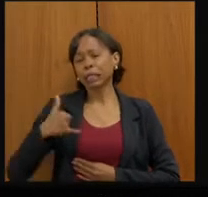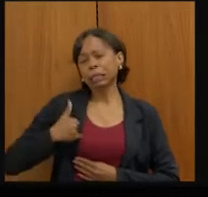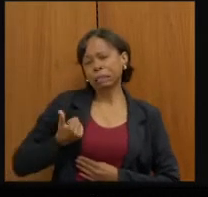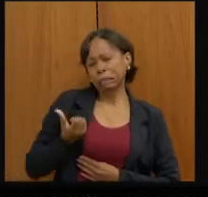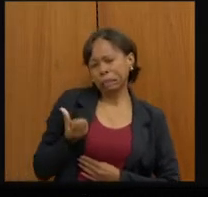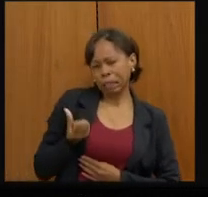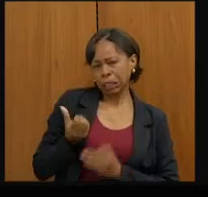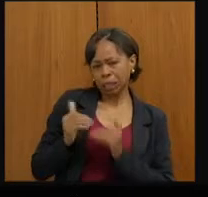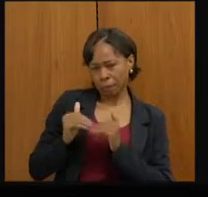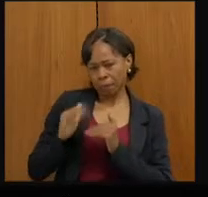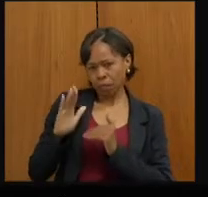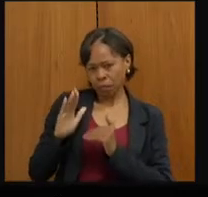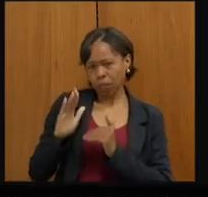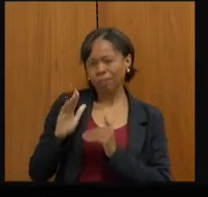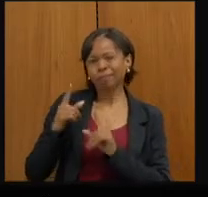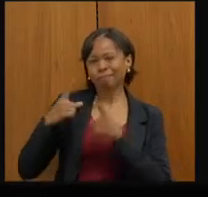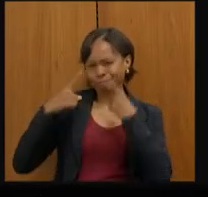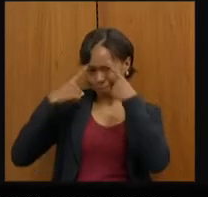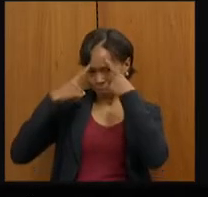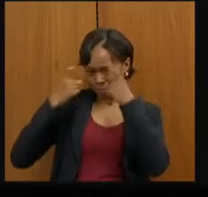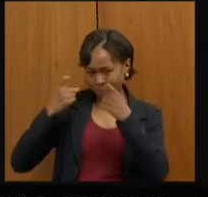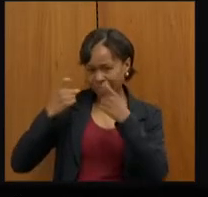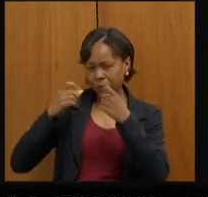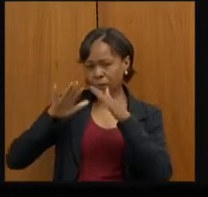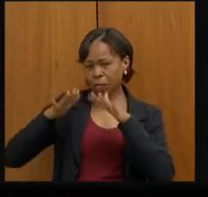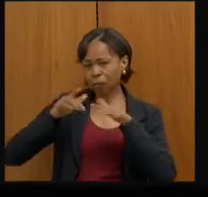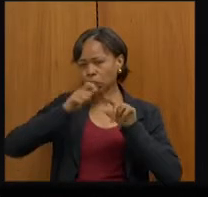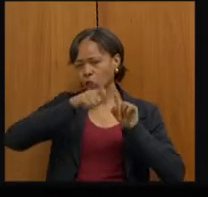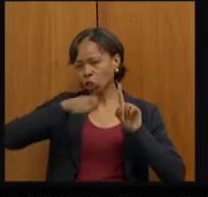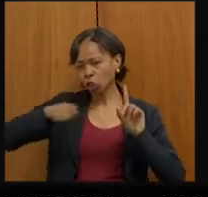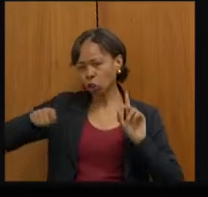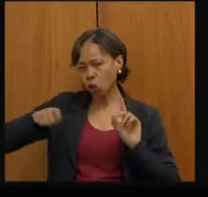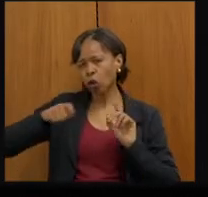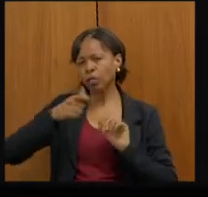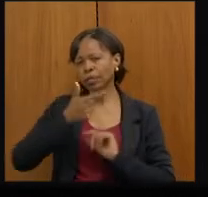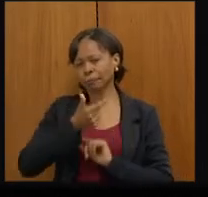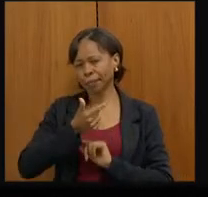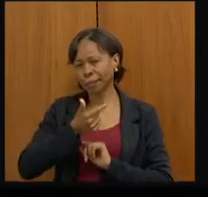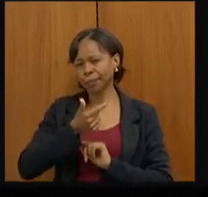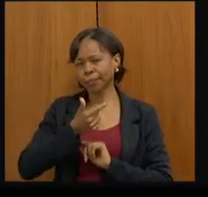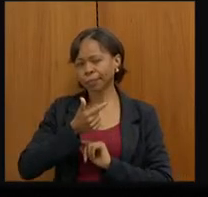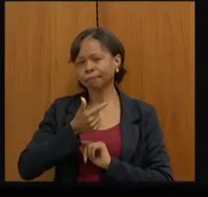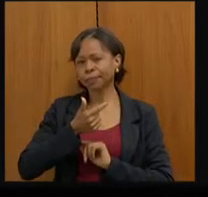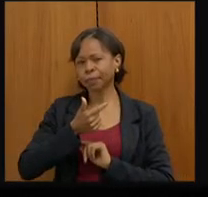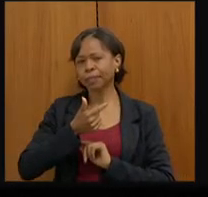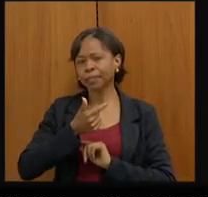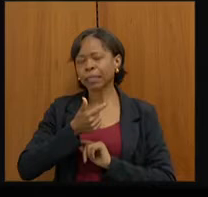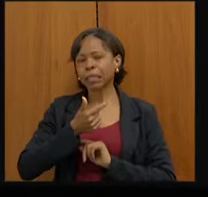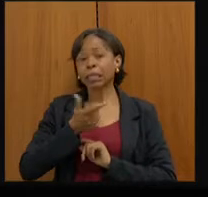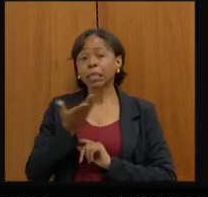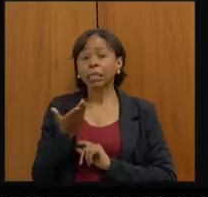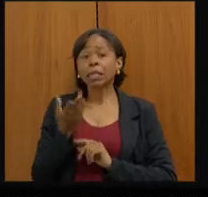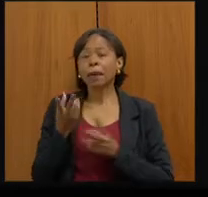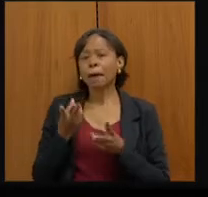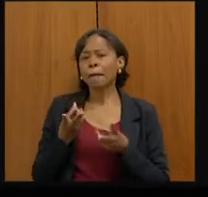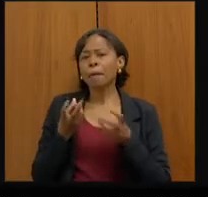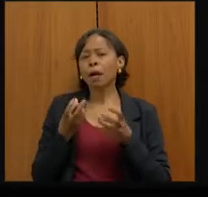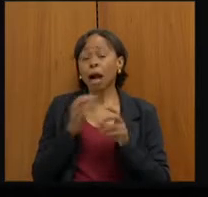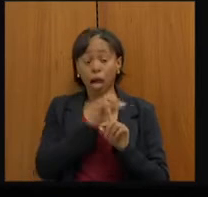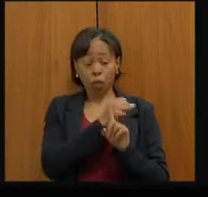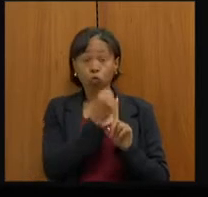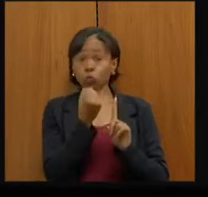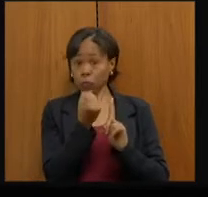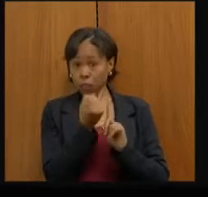vítima de algum tipo de Violência nos últimos 12 meses oito mulheres agredidas por luto EA percepção da sociedade